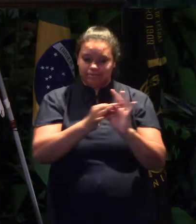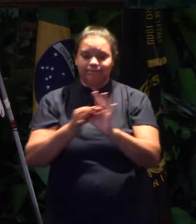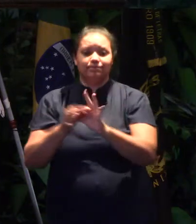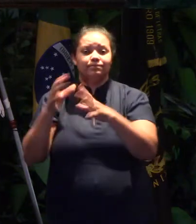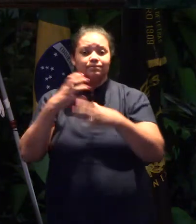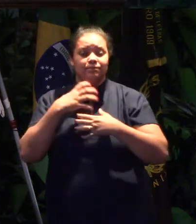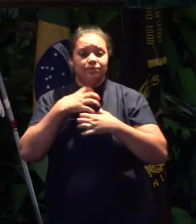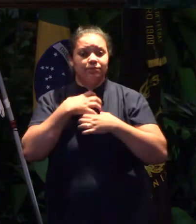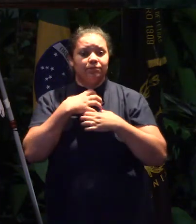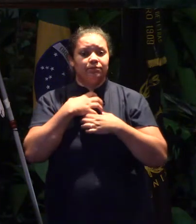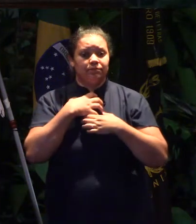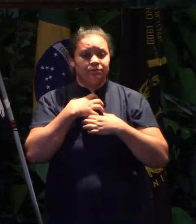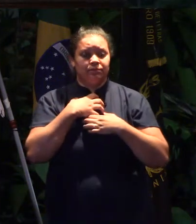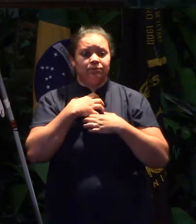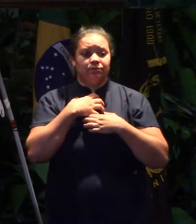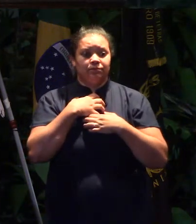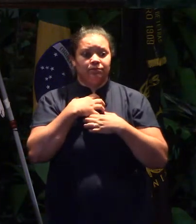sentidos,